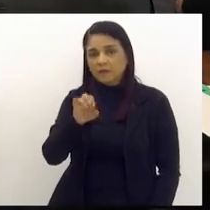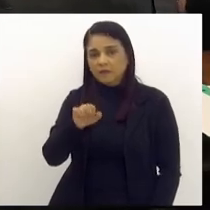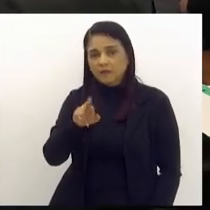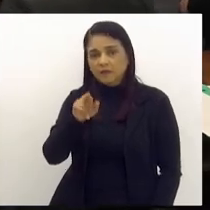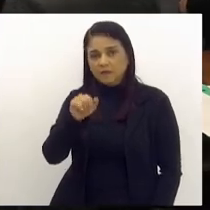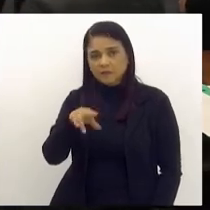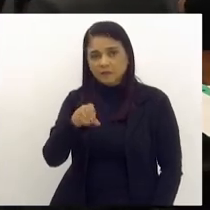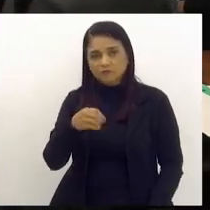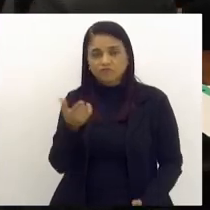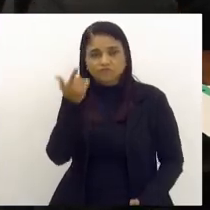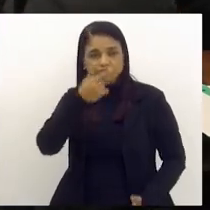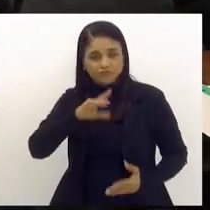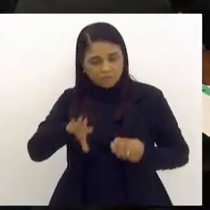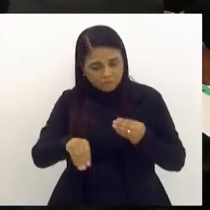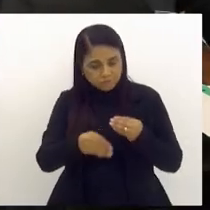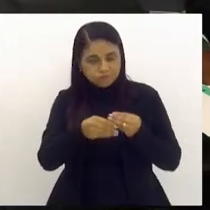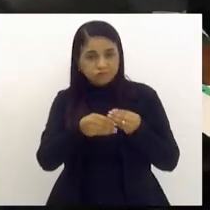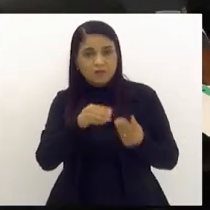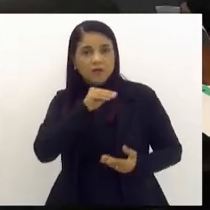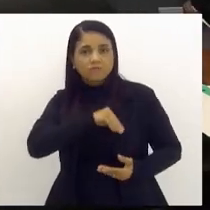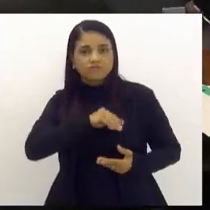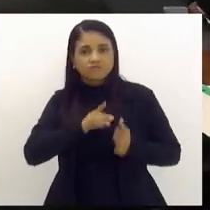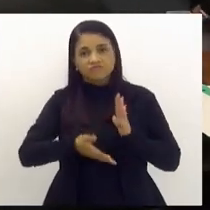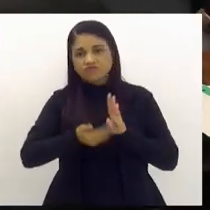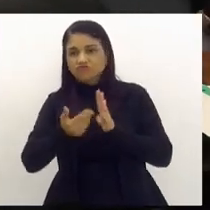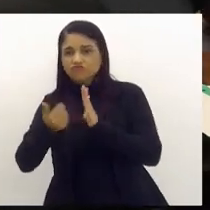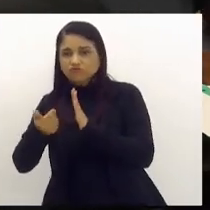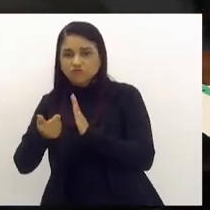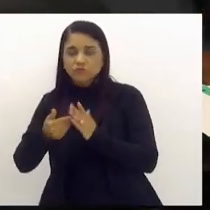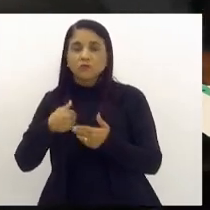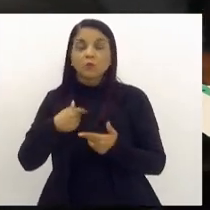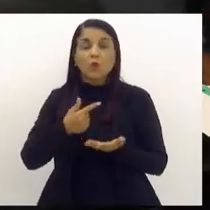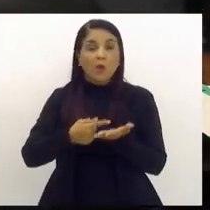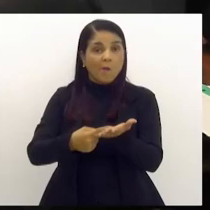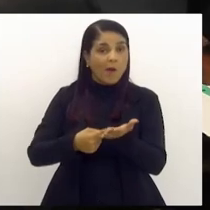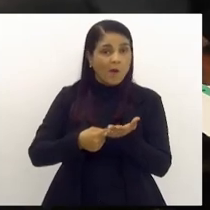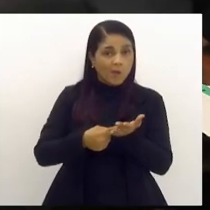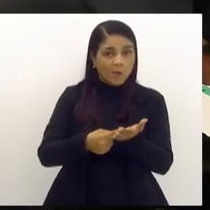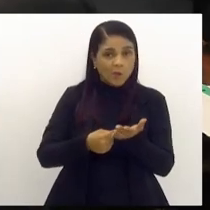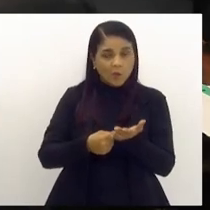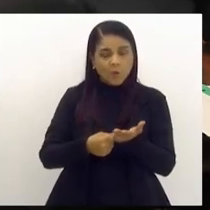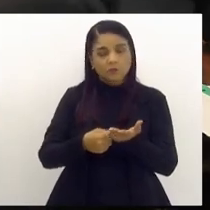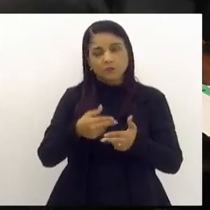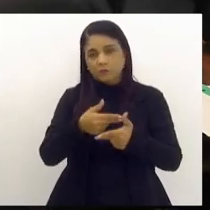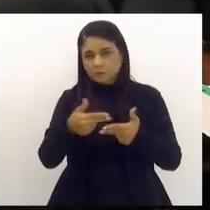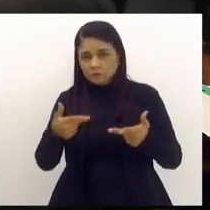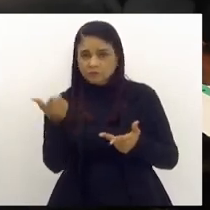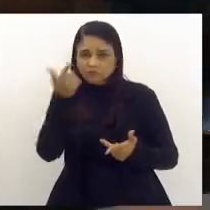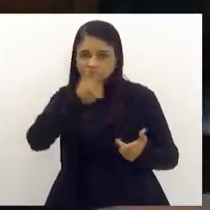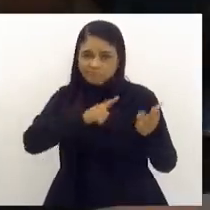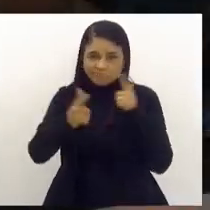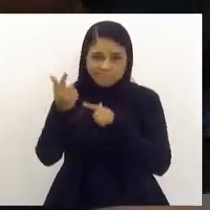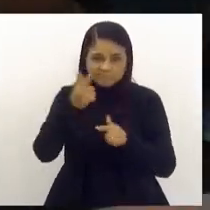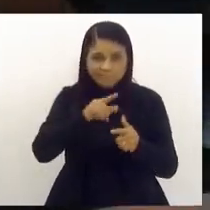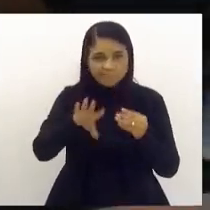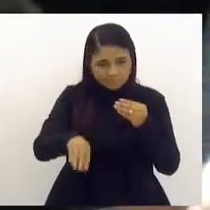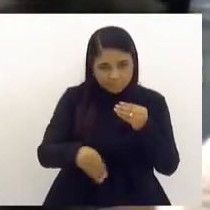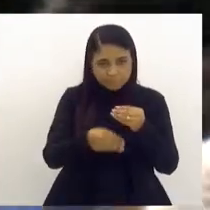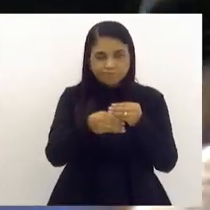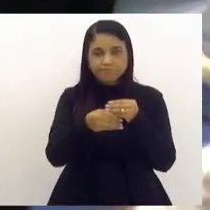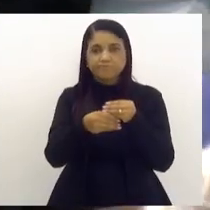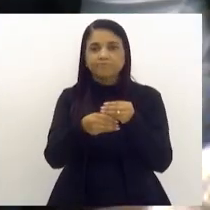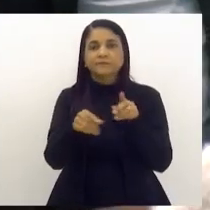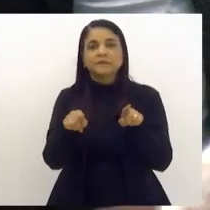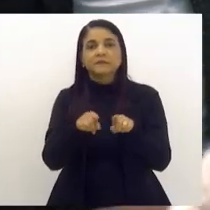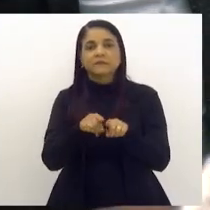essa gratificação retirada. Então, em nome do acordo e dos benefícios que conseguimos trazer, também